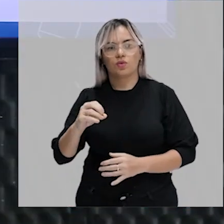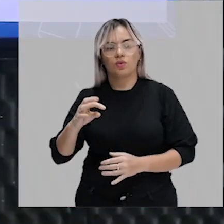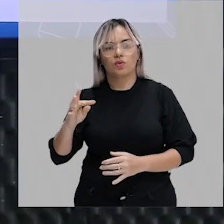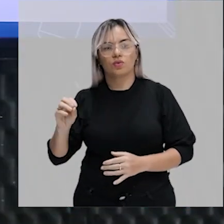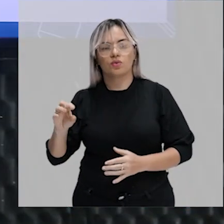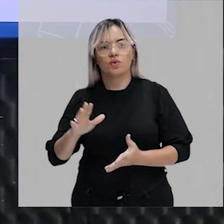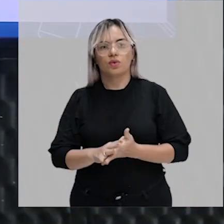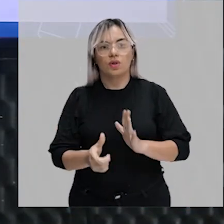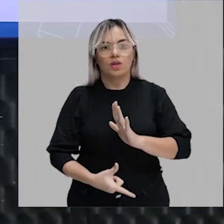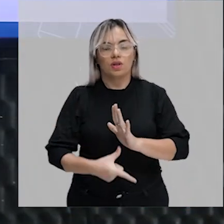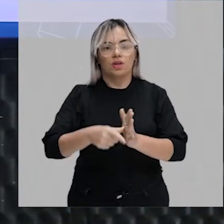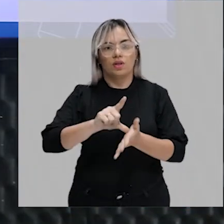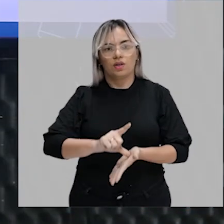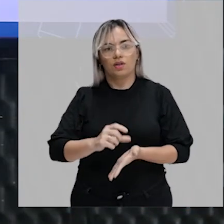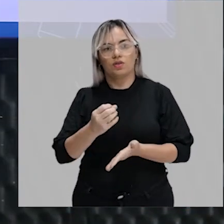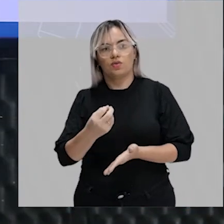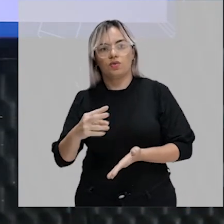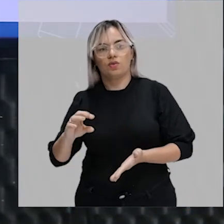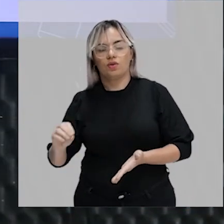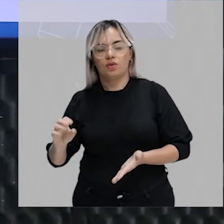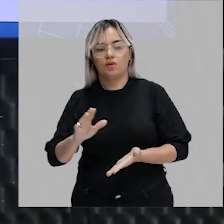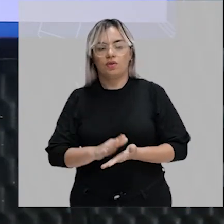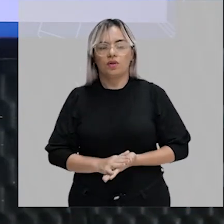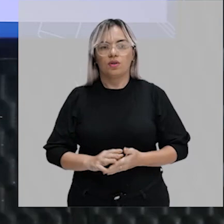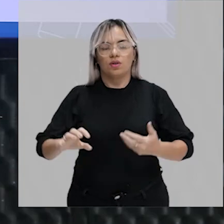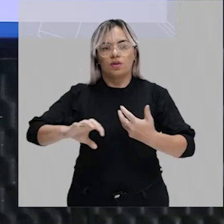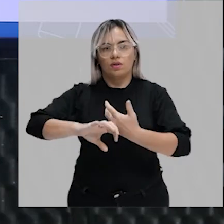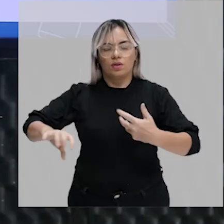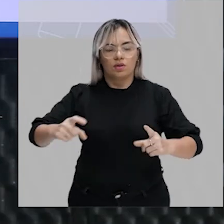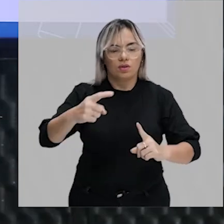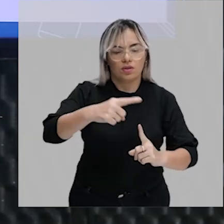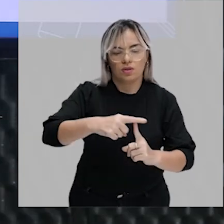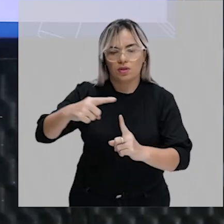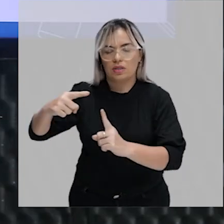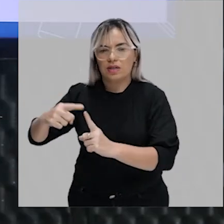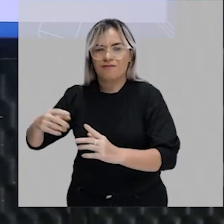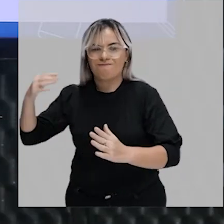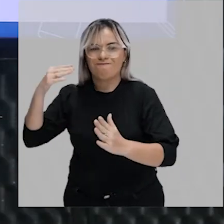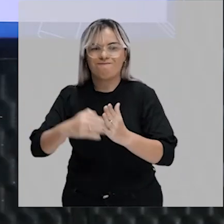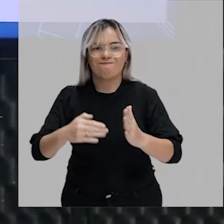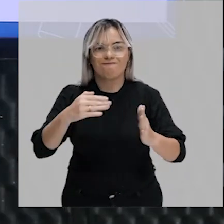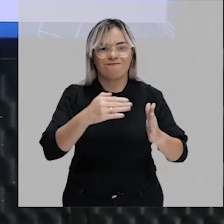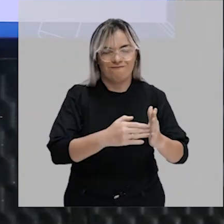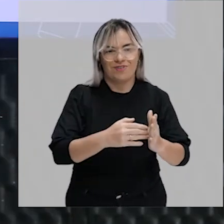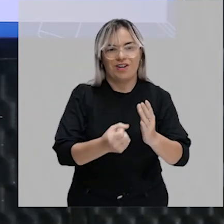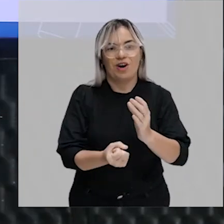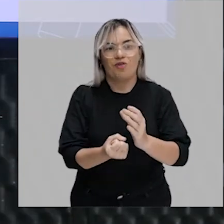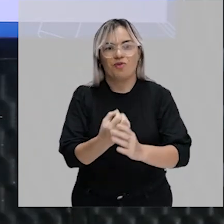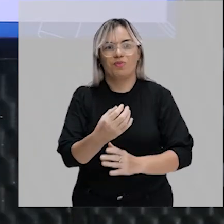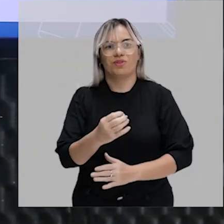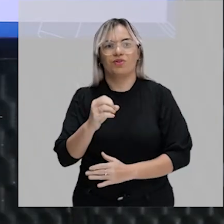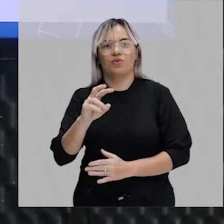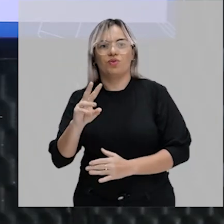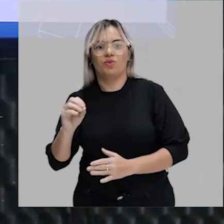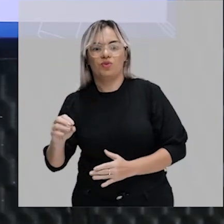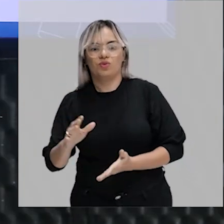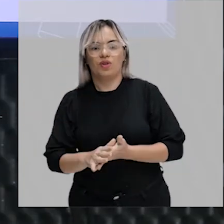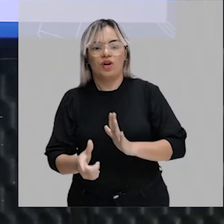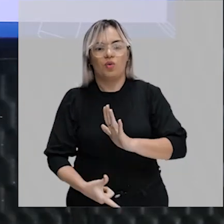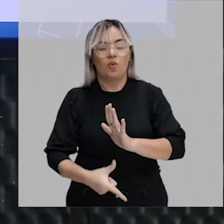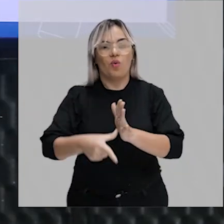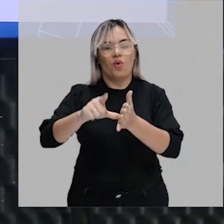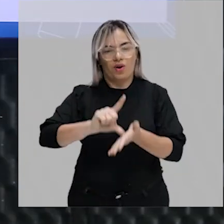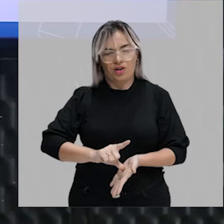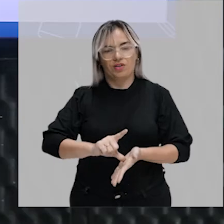seja, mecanismos de isolamento que impedem a formação do zigoto. Então, é